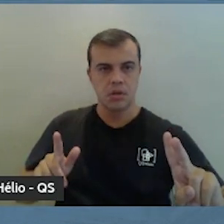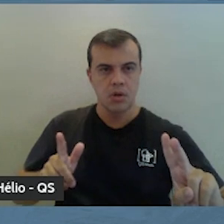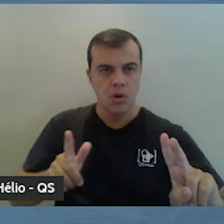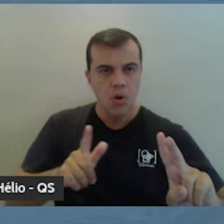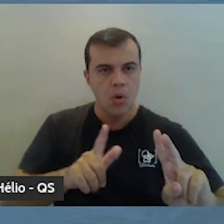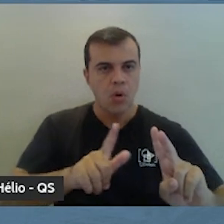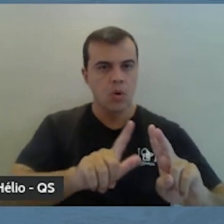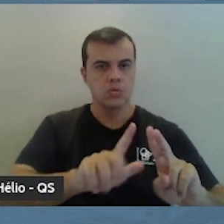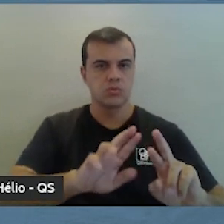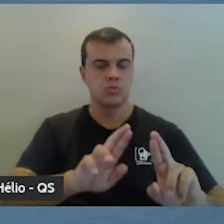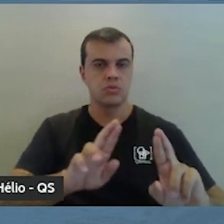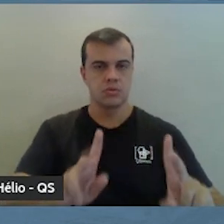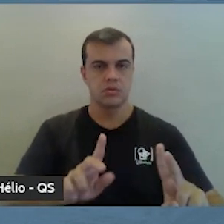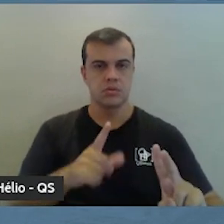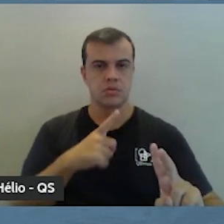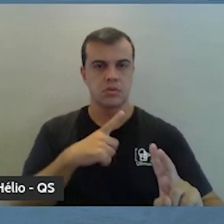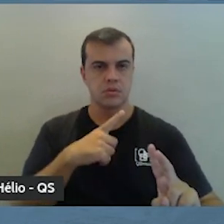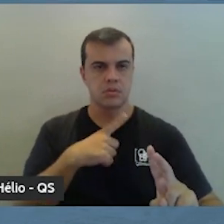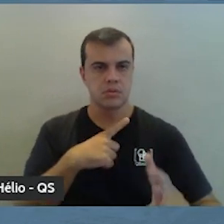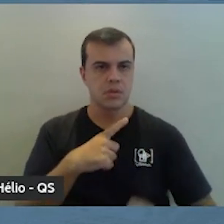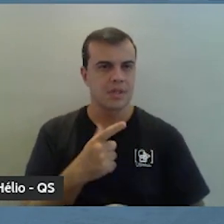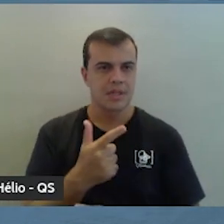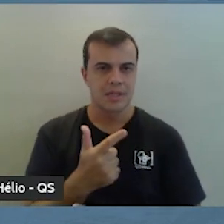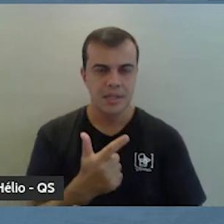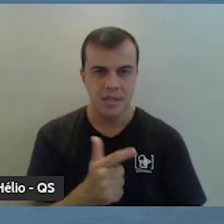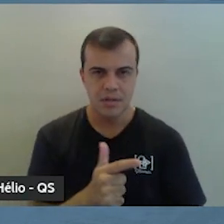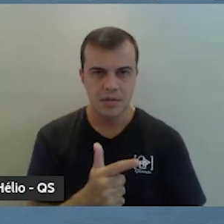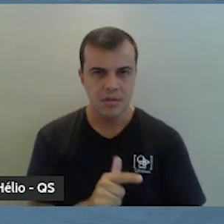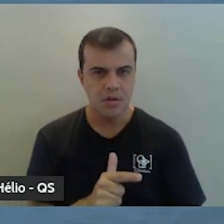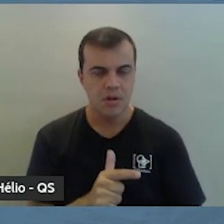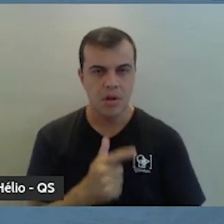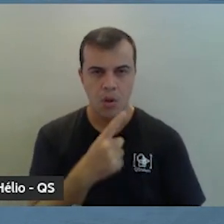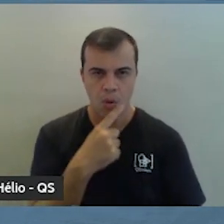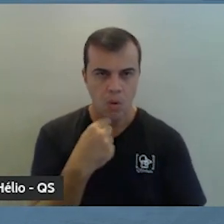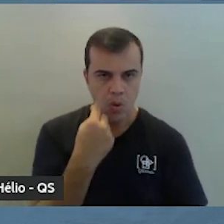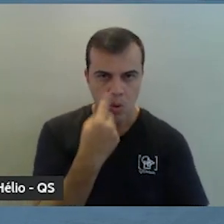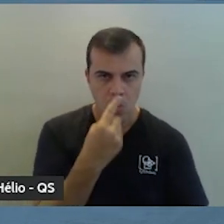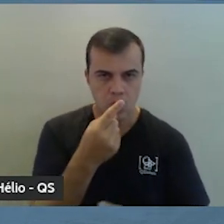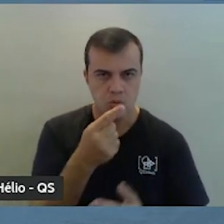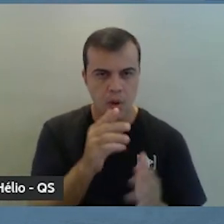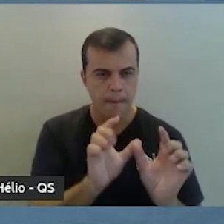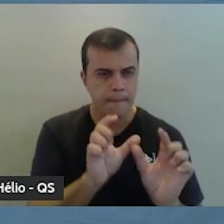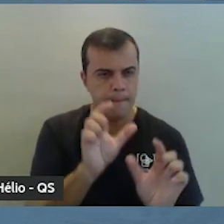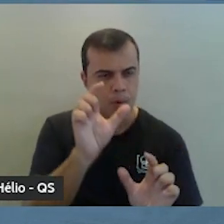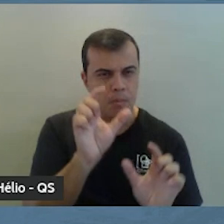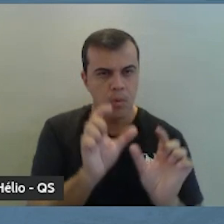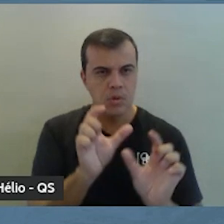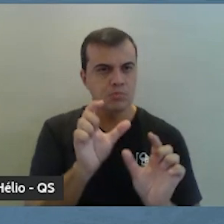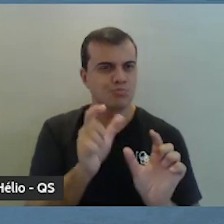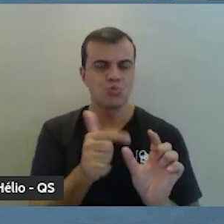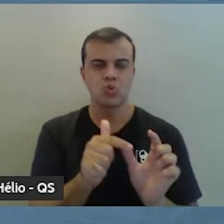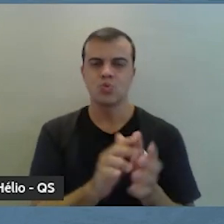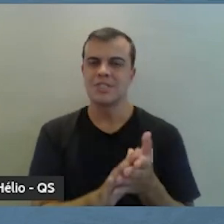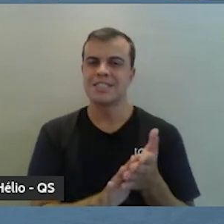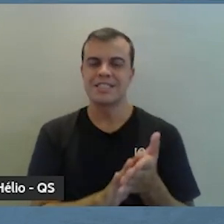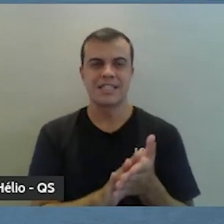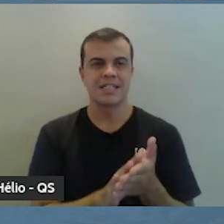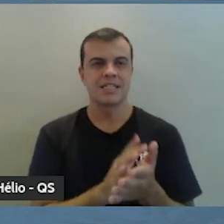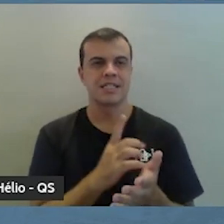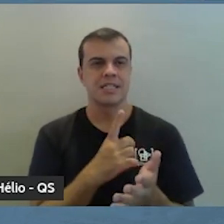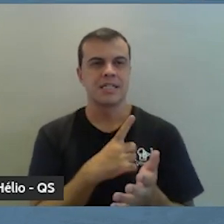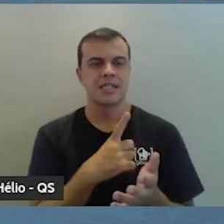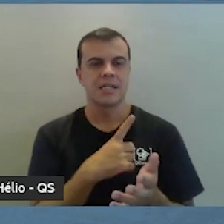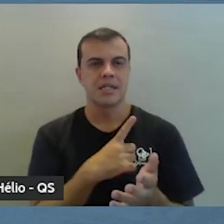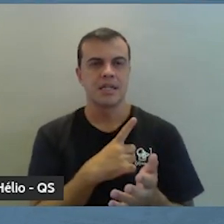ponta. Não tem rostos, proporções, toda a questão da luz,